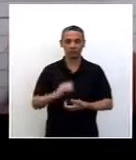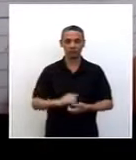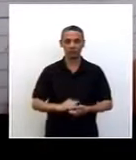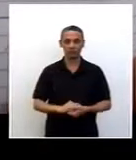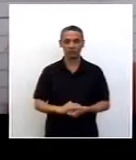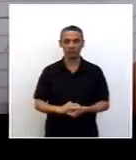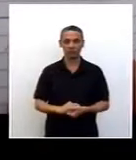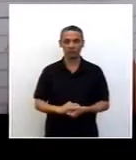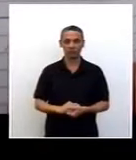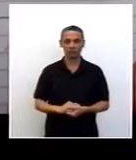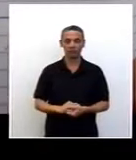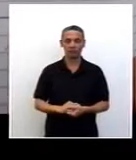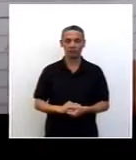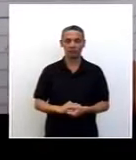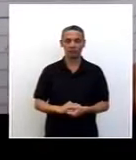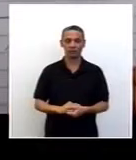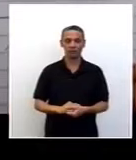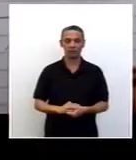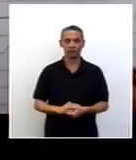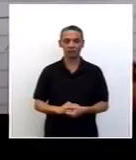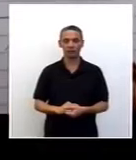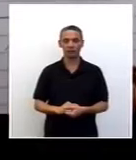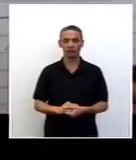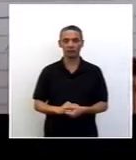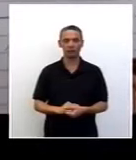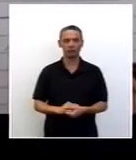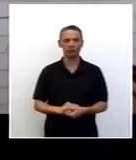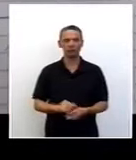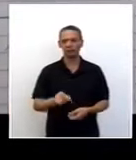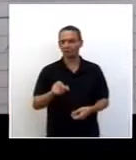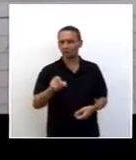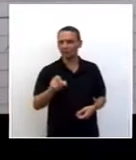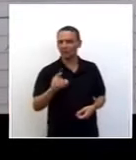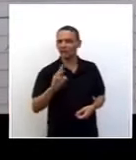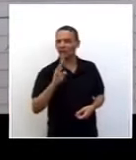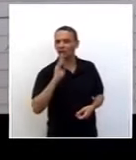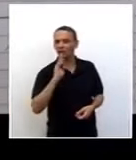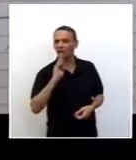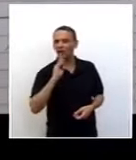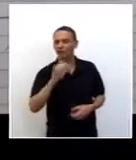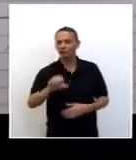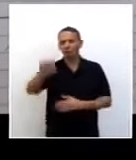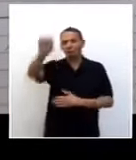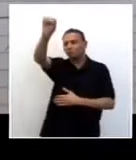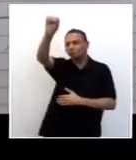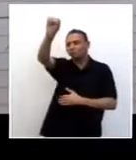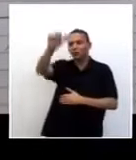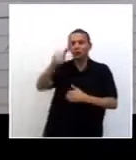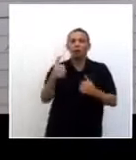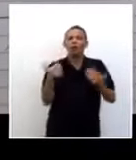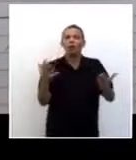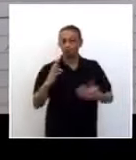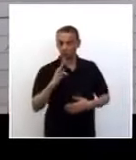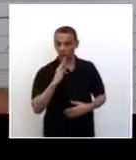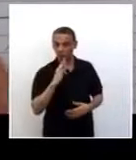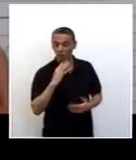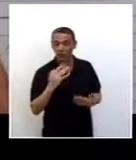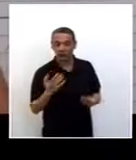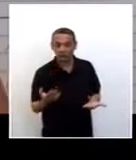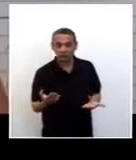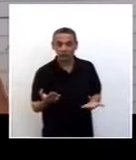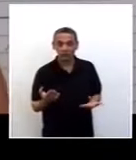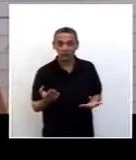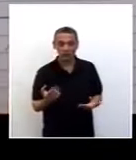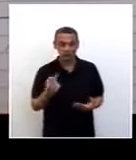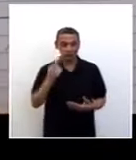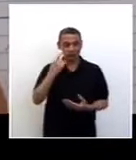Super Heroes se você conhece algum super-herói aqui no caso Dudu não